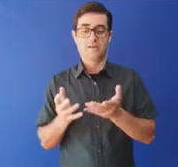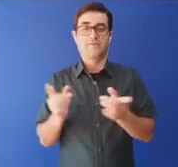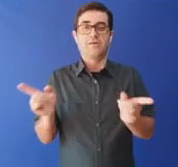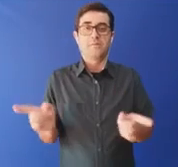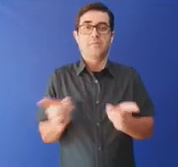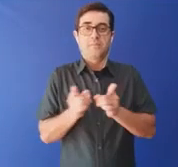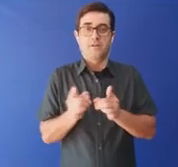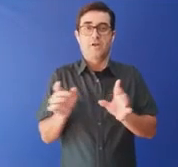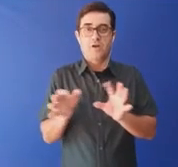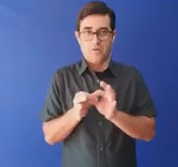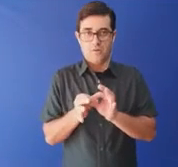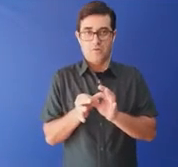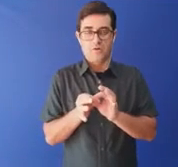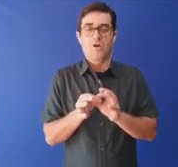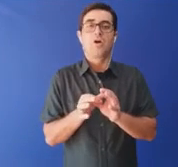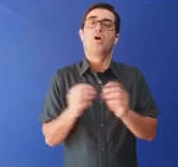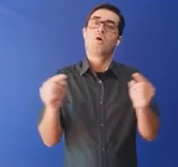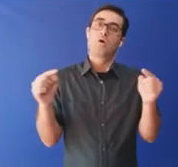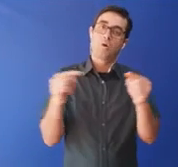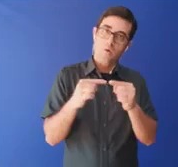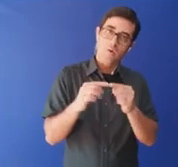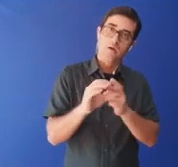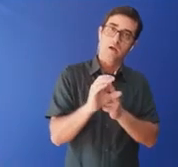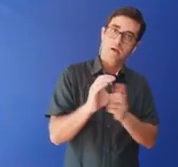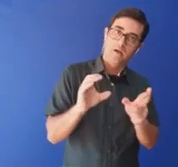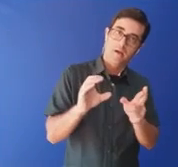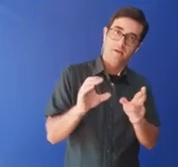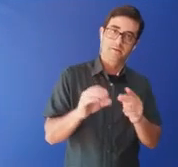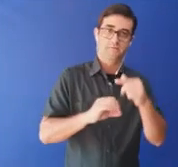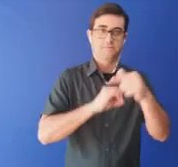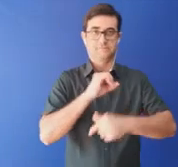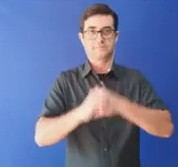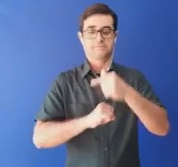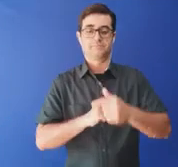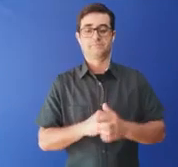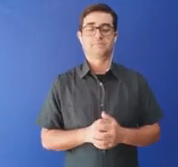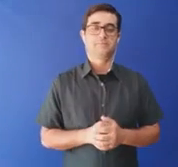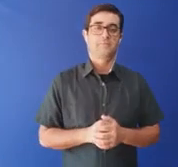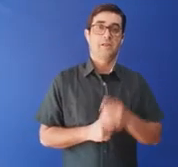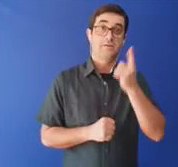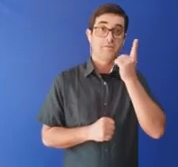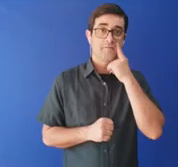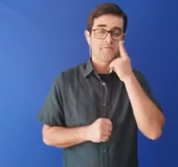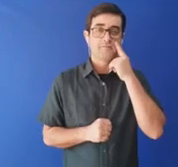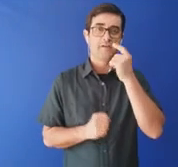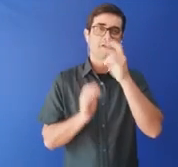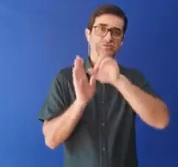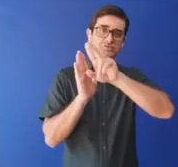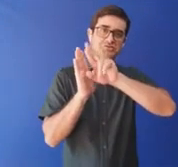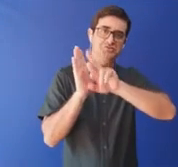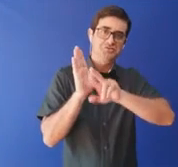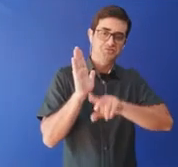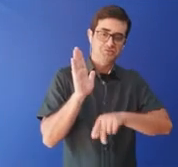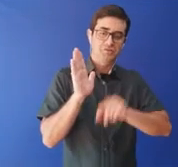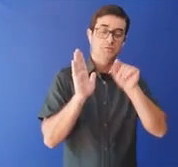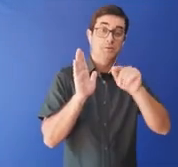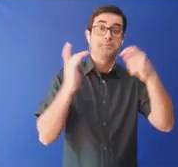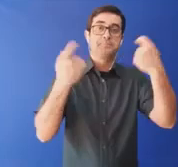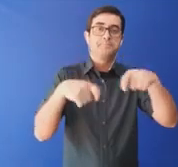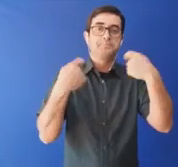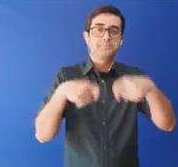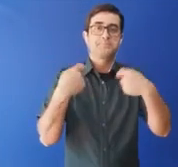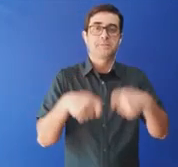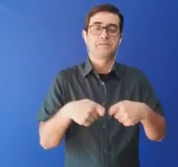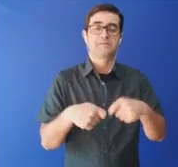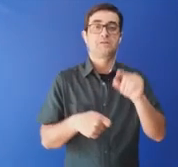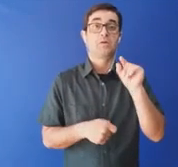relacionado com o raio atômico. E quando eu vou comparar elementos diferentes, eu vou precisar